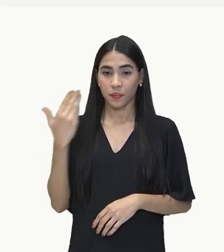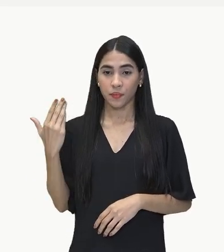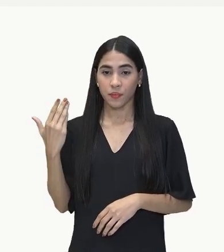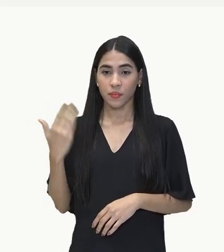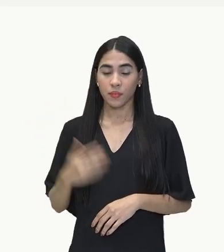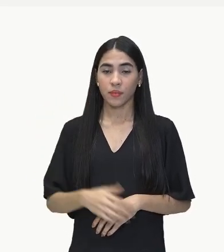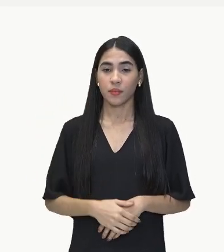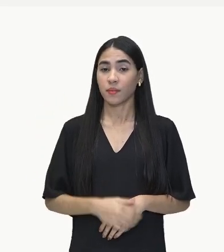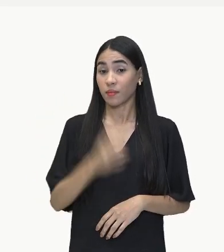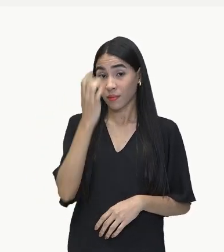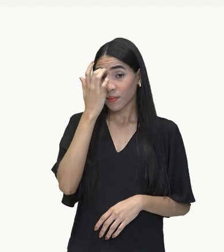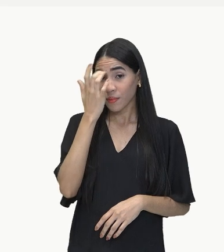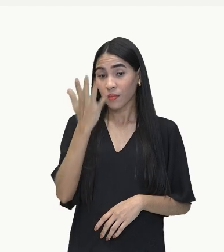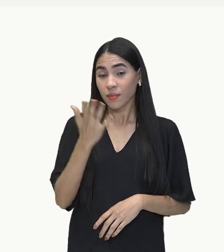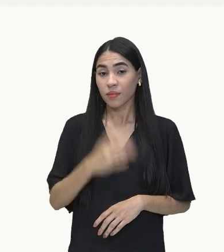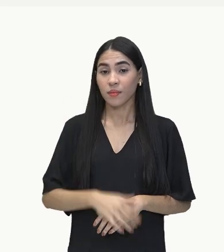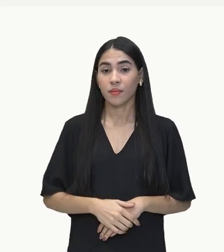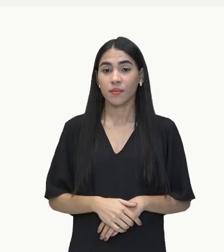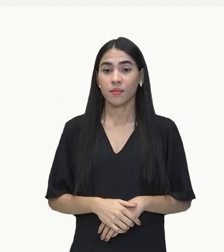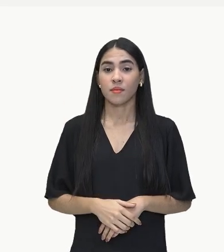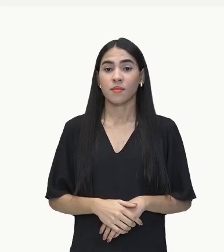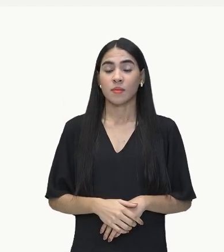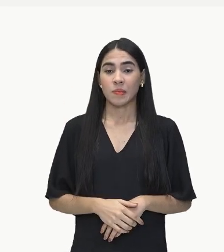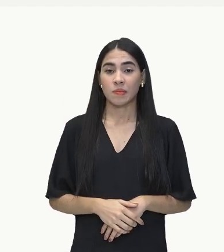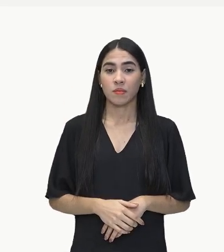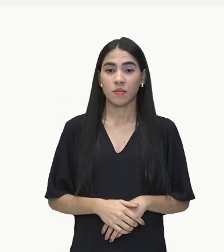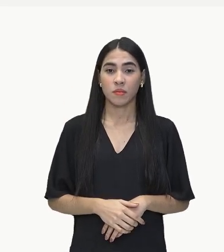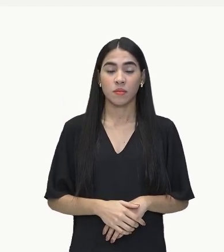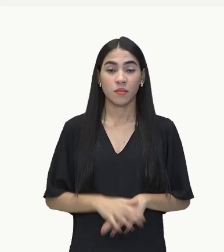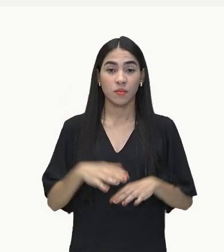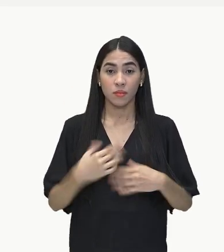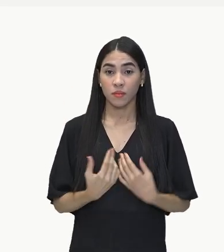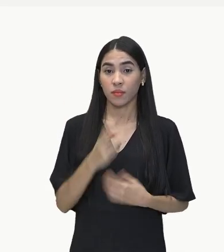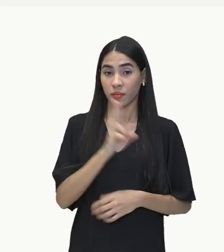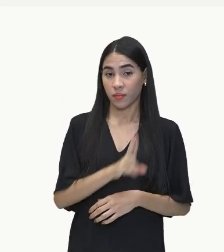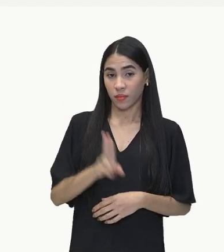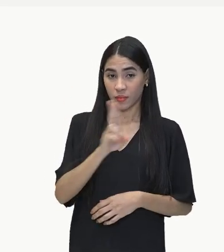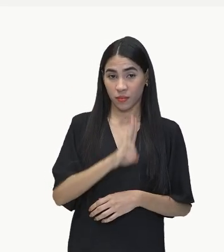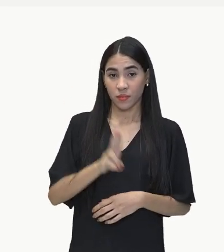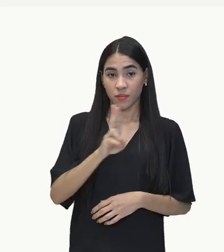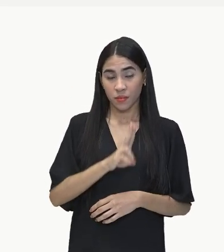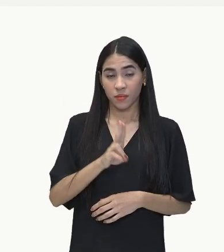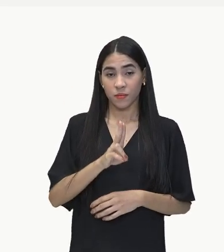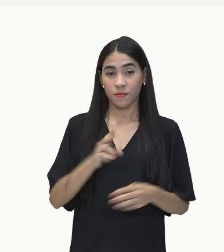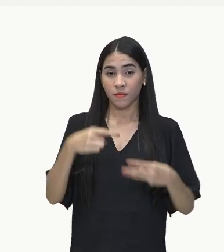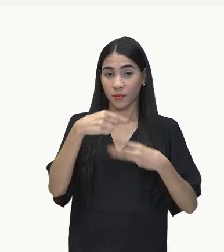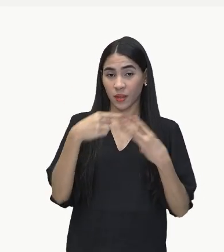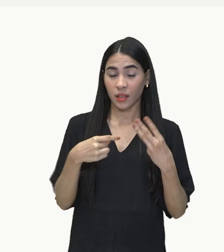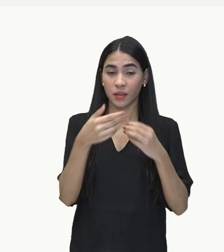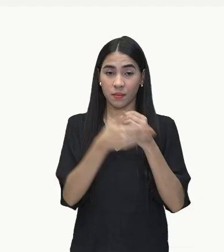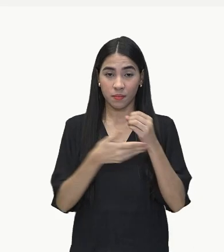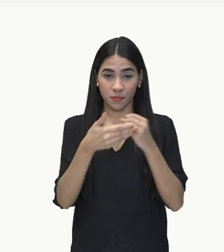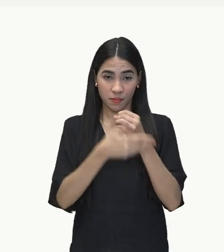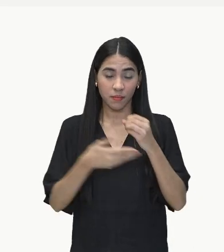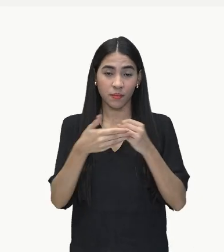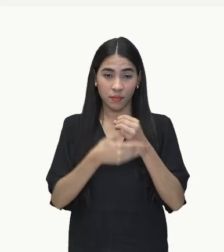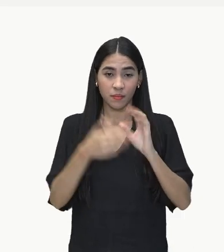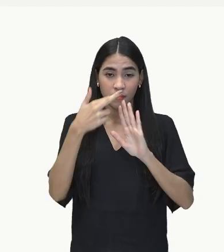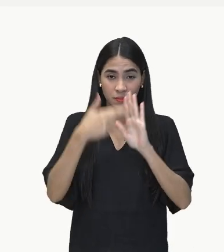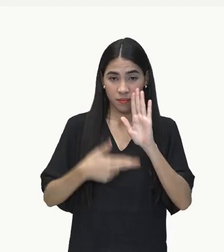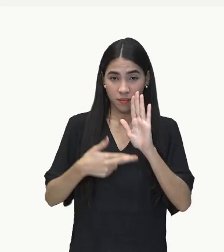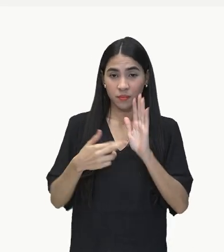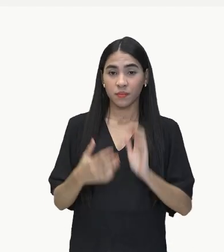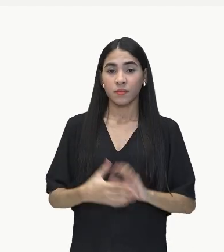Olha aí, bem fácil, né? Estão vendo aqui, ó, eu utilizei aqui esses 3 itens